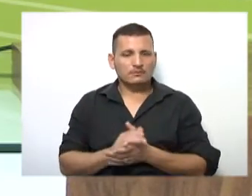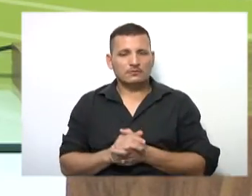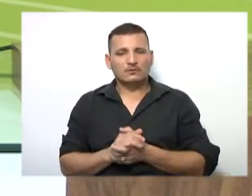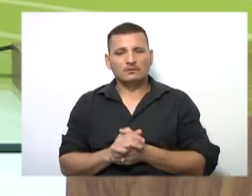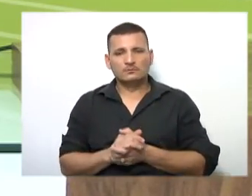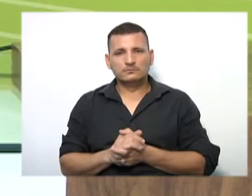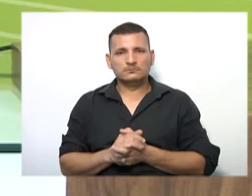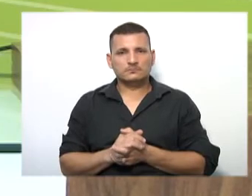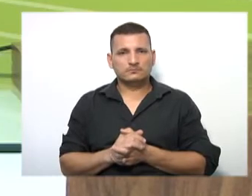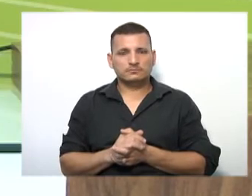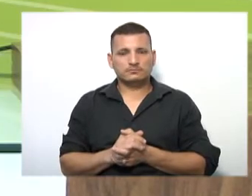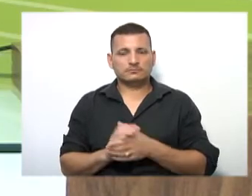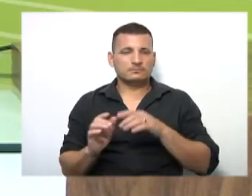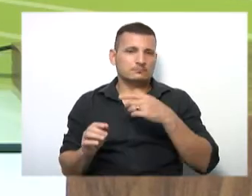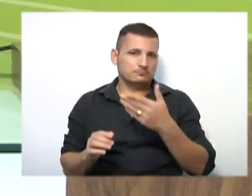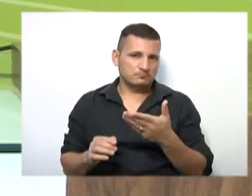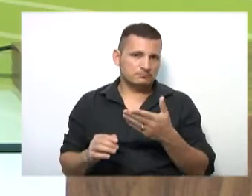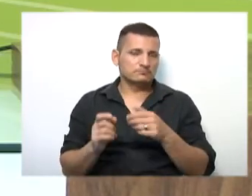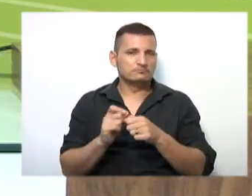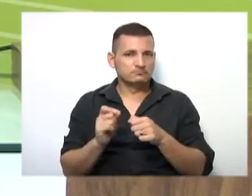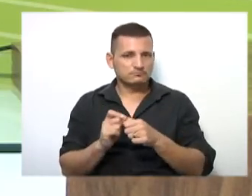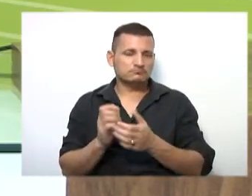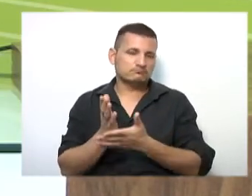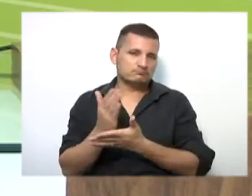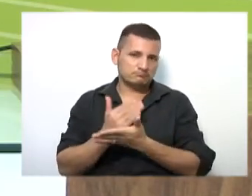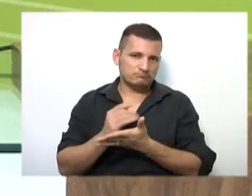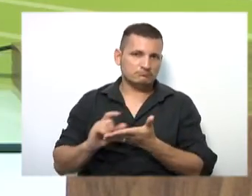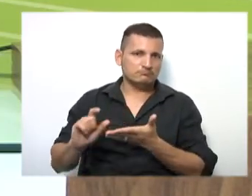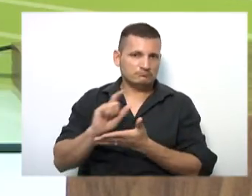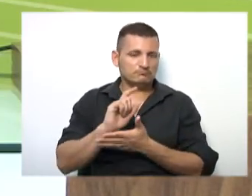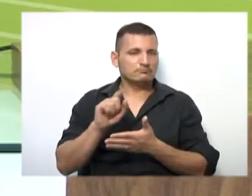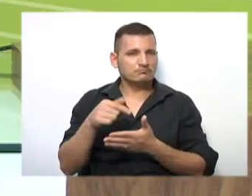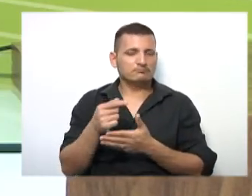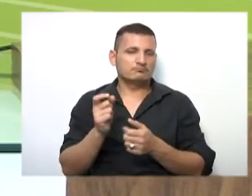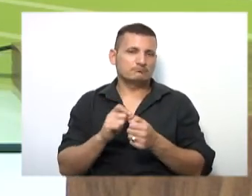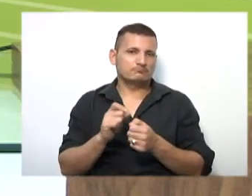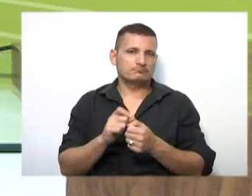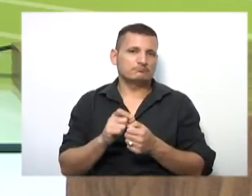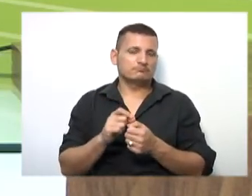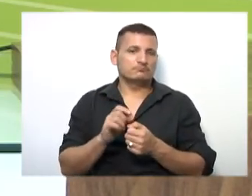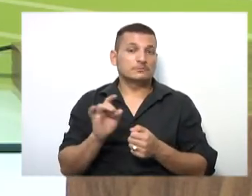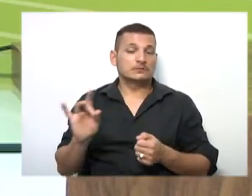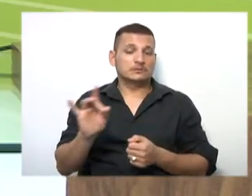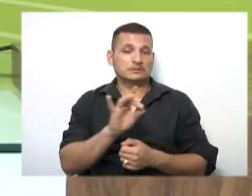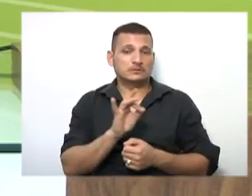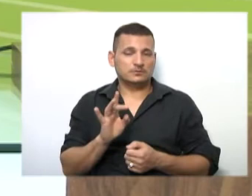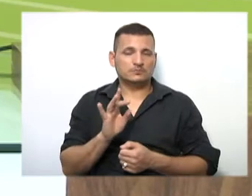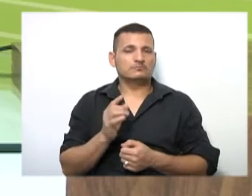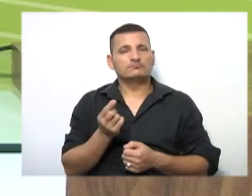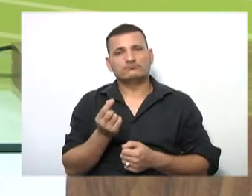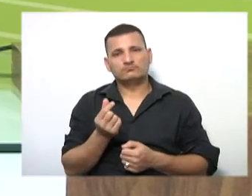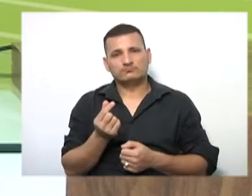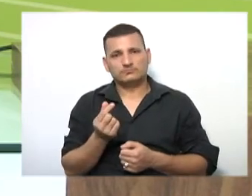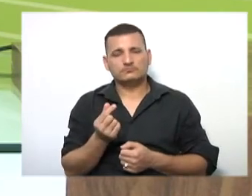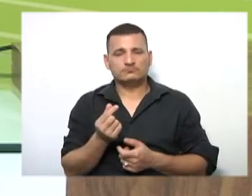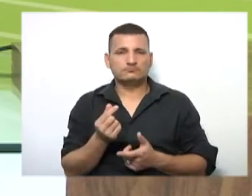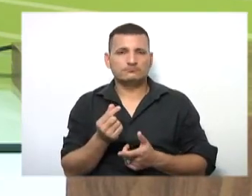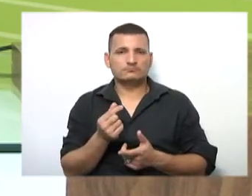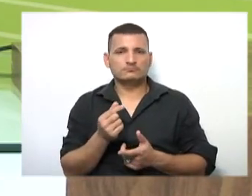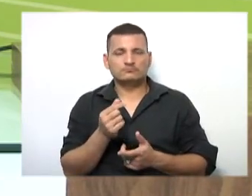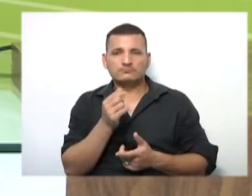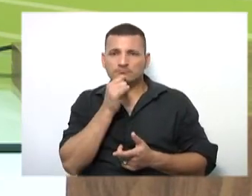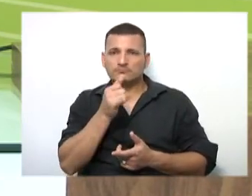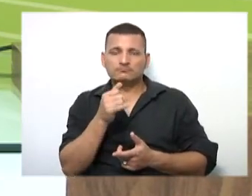E a partir daí é feito um cálculo, feito um rateio, e é feito o cálculo de quanto vai ser custado para cada pessoa que contrata